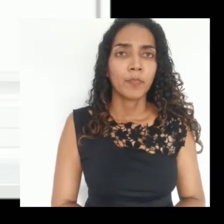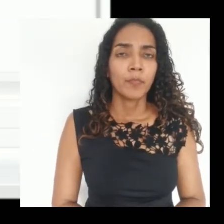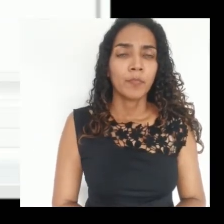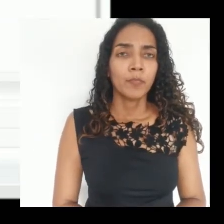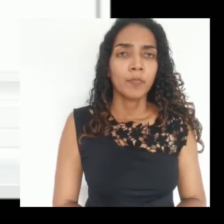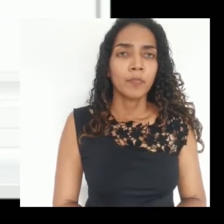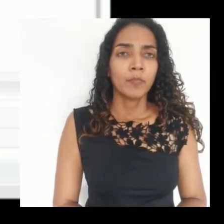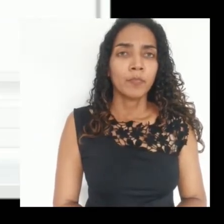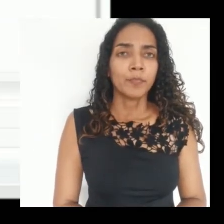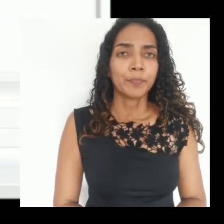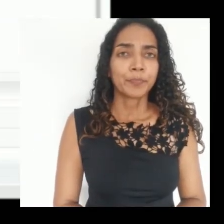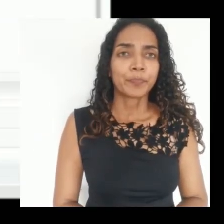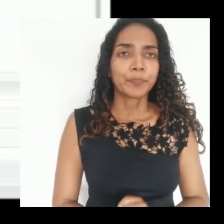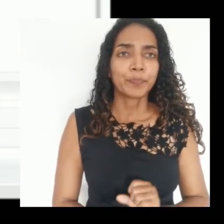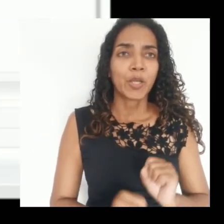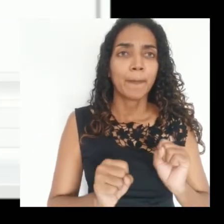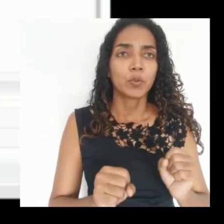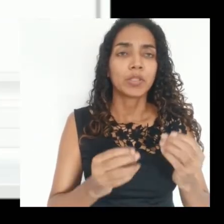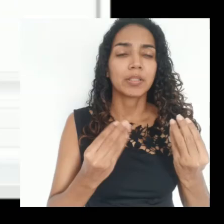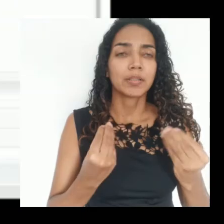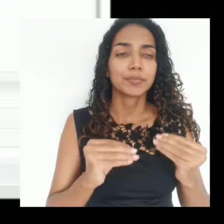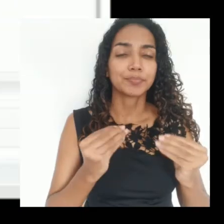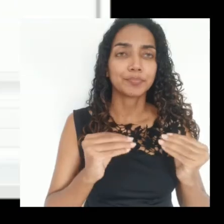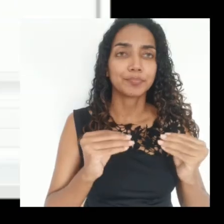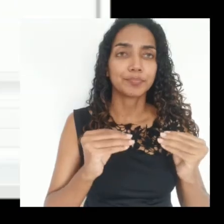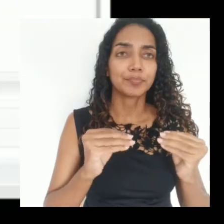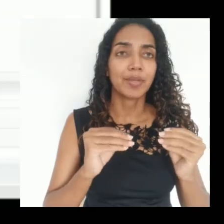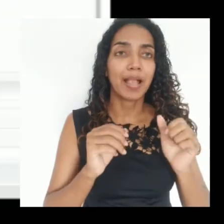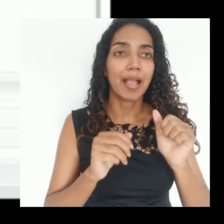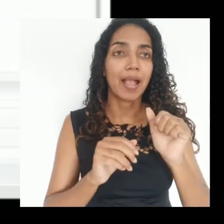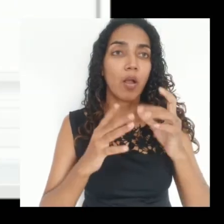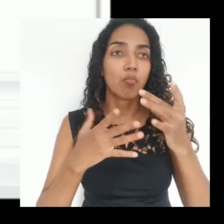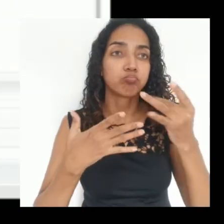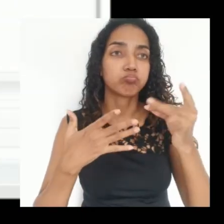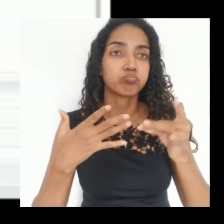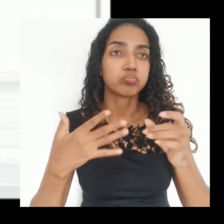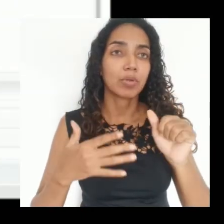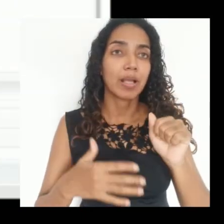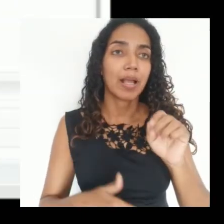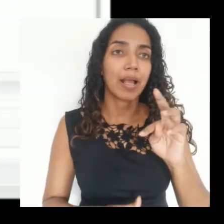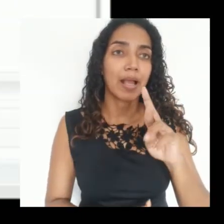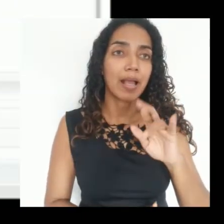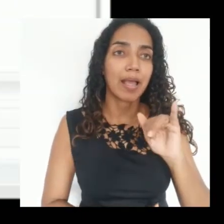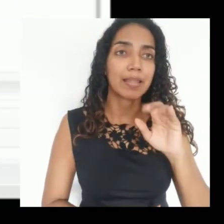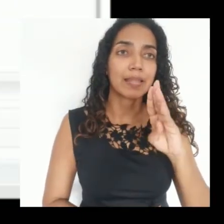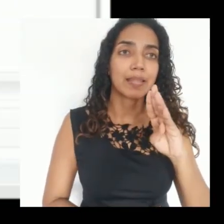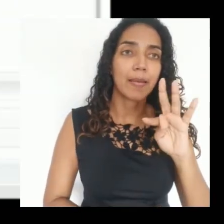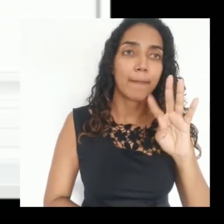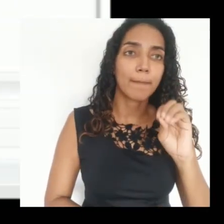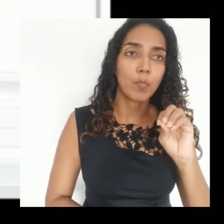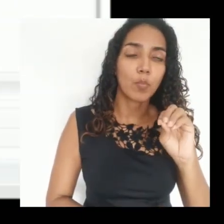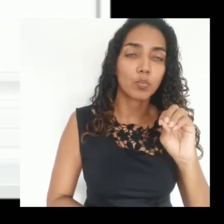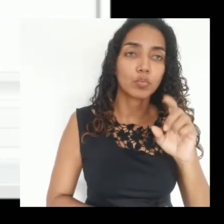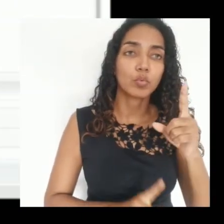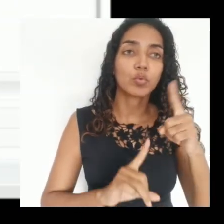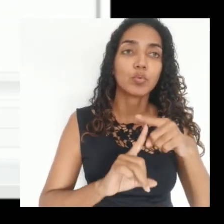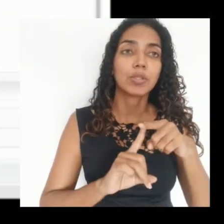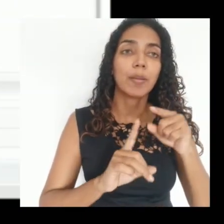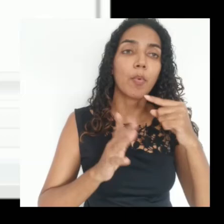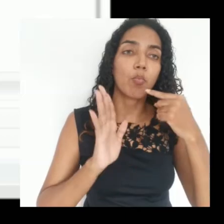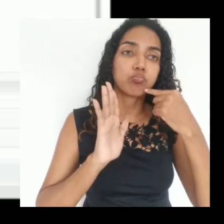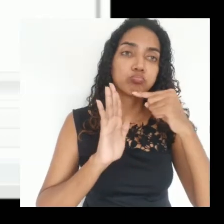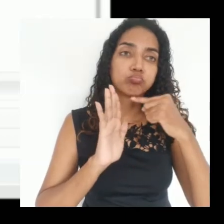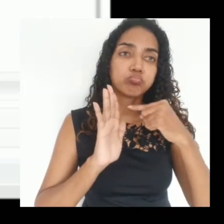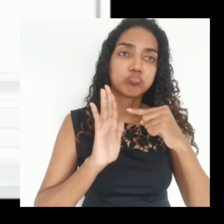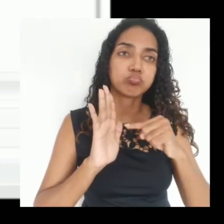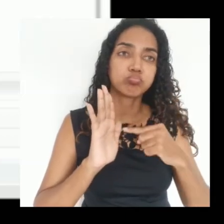turmas, e aí seria um atributo realmente do tipo lista, uma lista de turma, onde vai ter aqui as